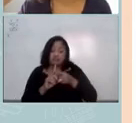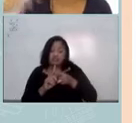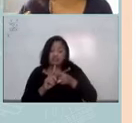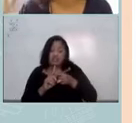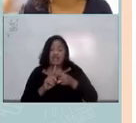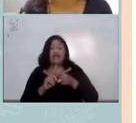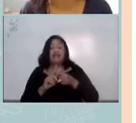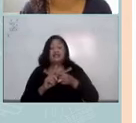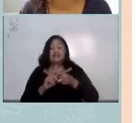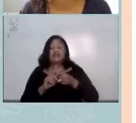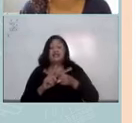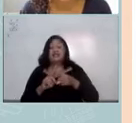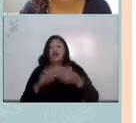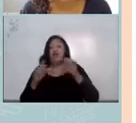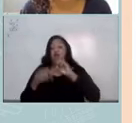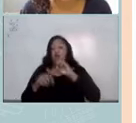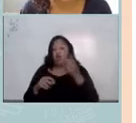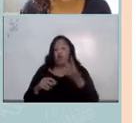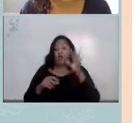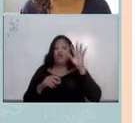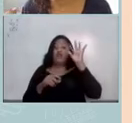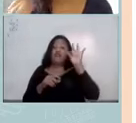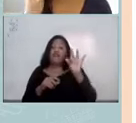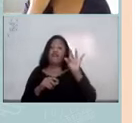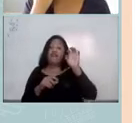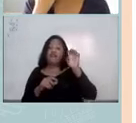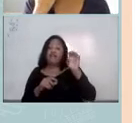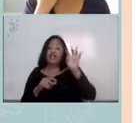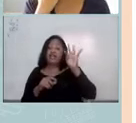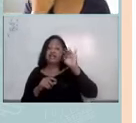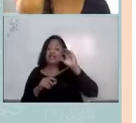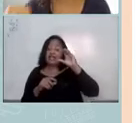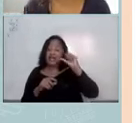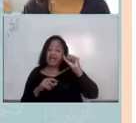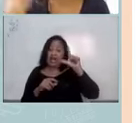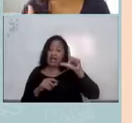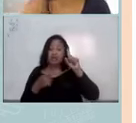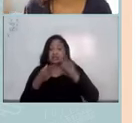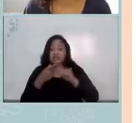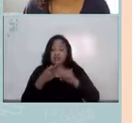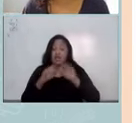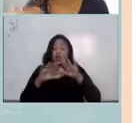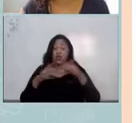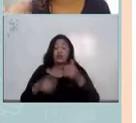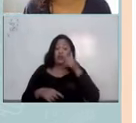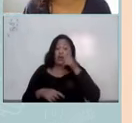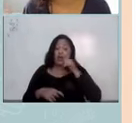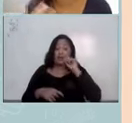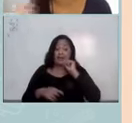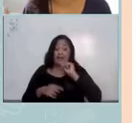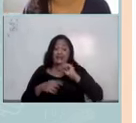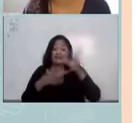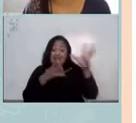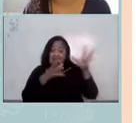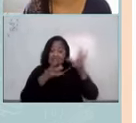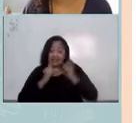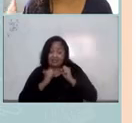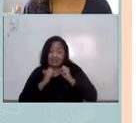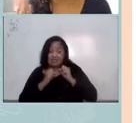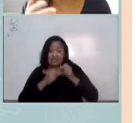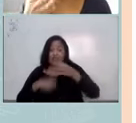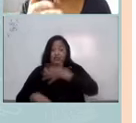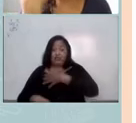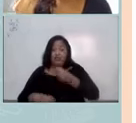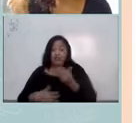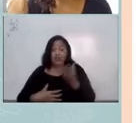ou transmissão vertical também pode ser chamada, certo? Que aí é quando ela é transmitida da mãe para o filho, da mãe para o bebê durante a gravidez.